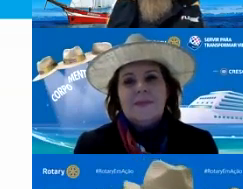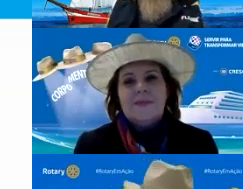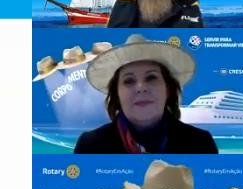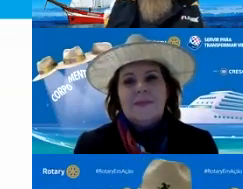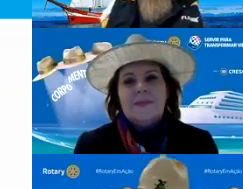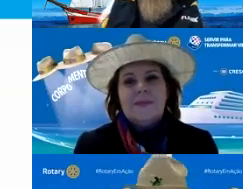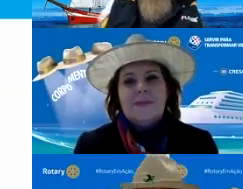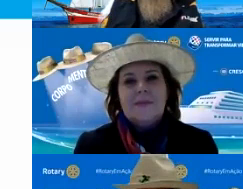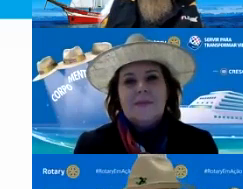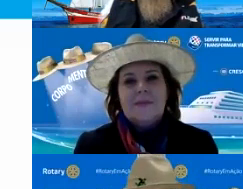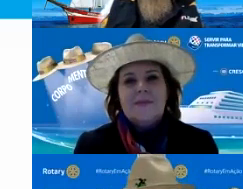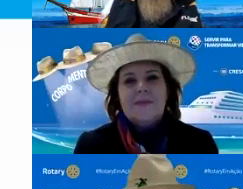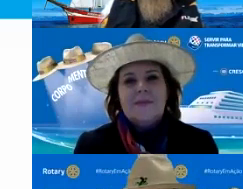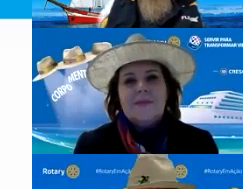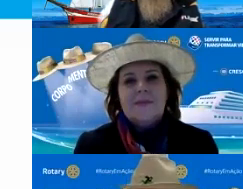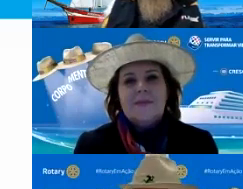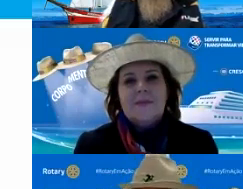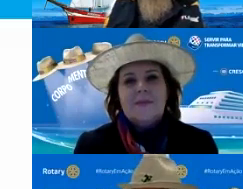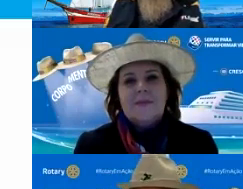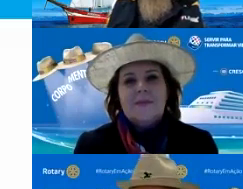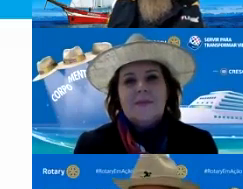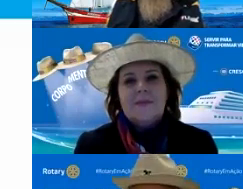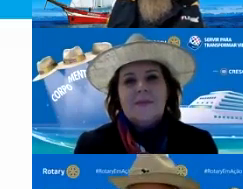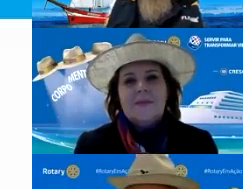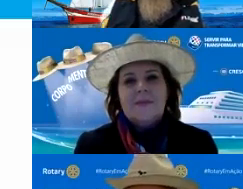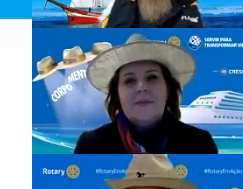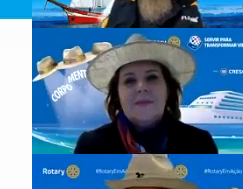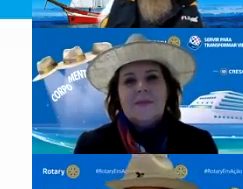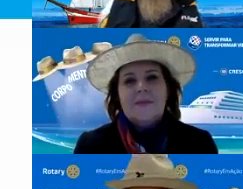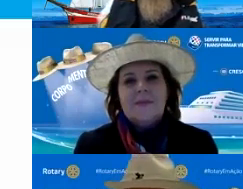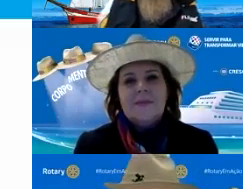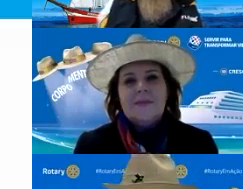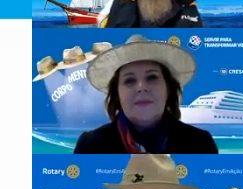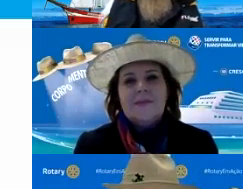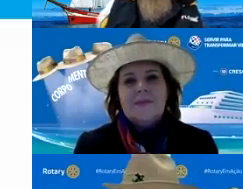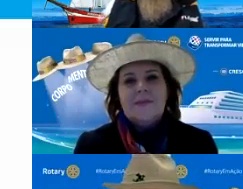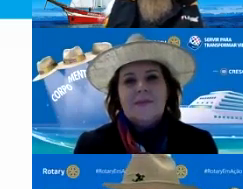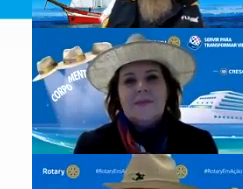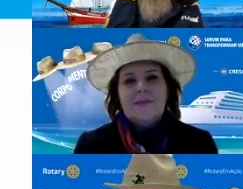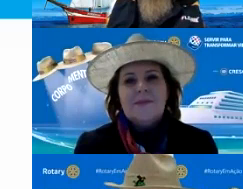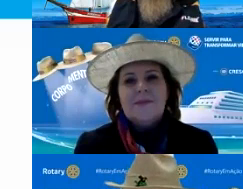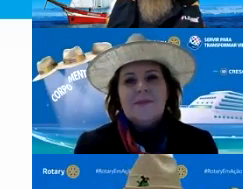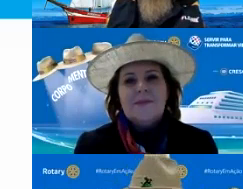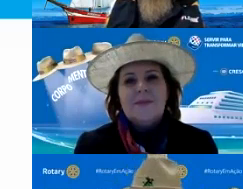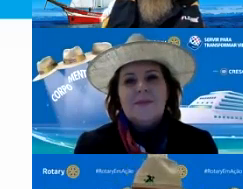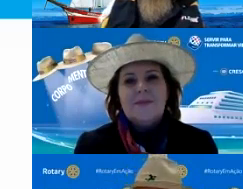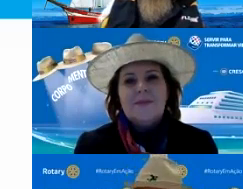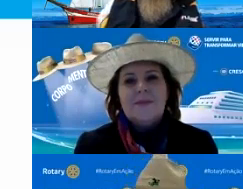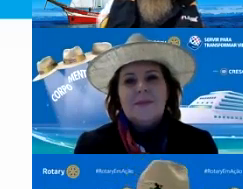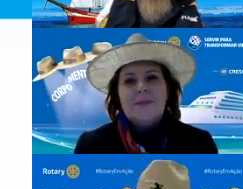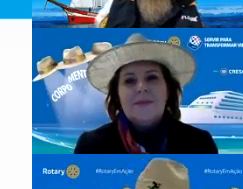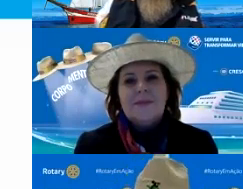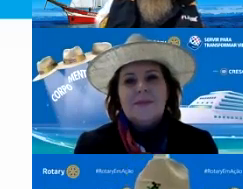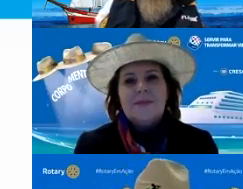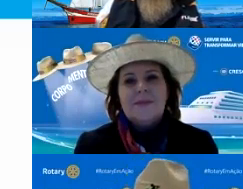vida. Eu, quando fui governador 14/15, eu me lembro como fosse ontem.